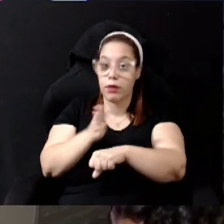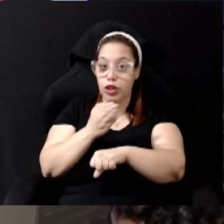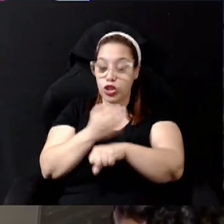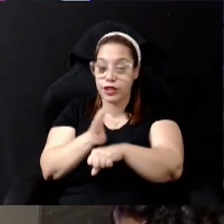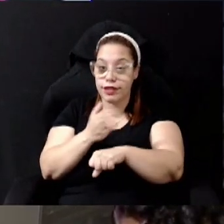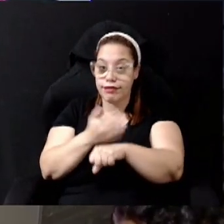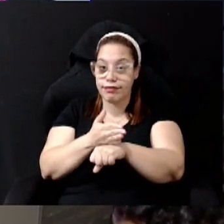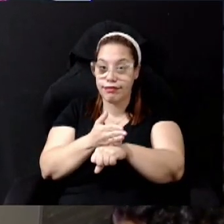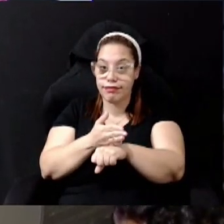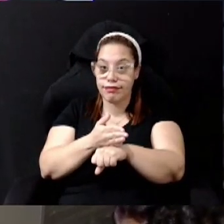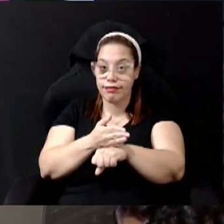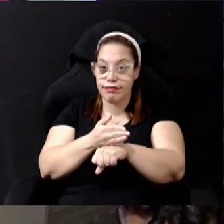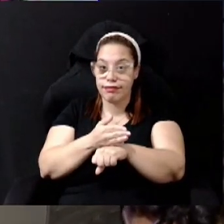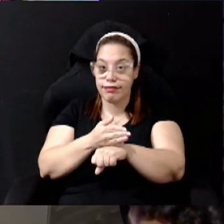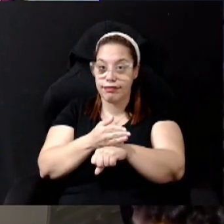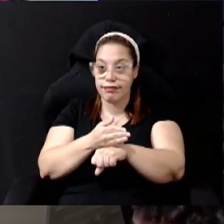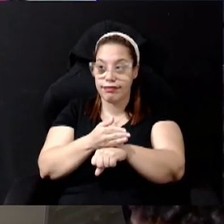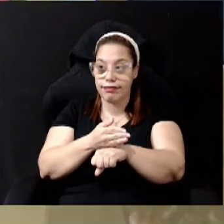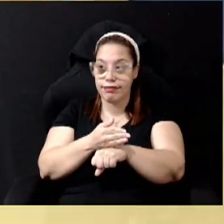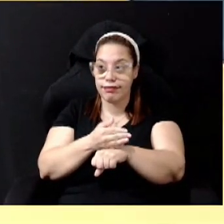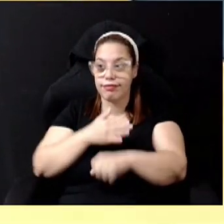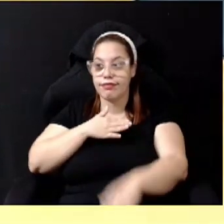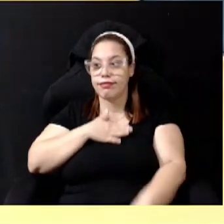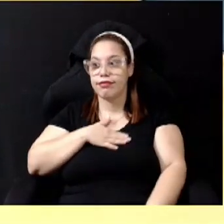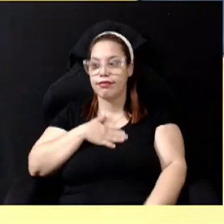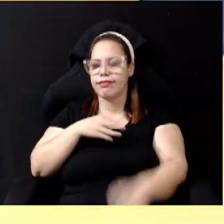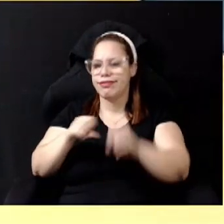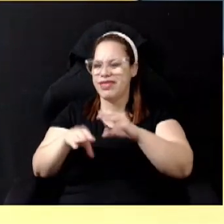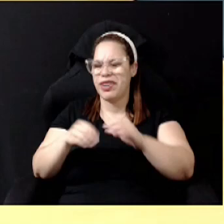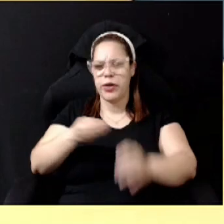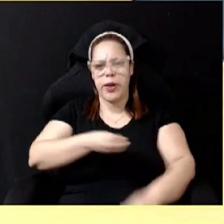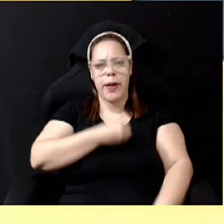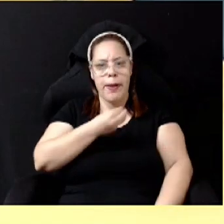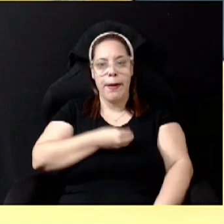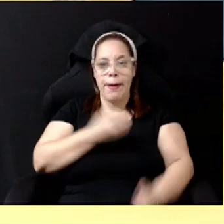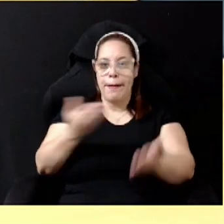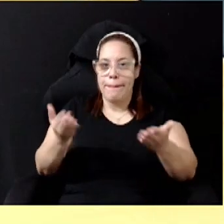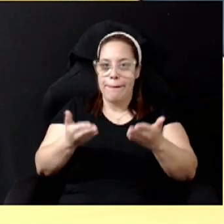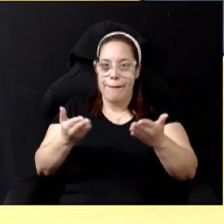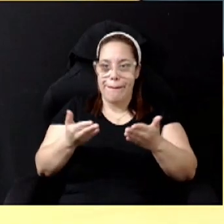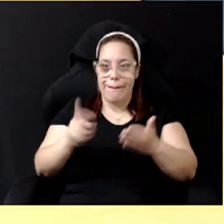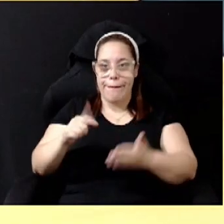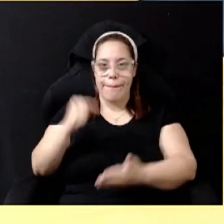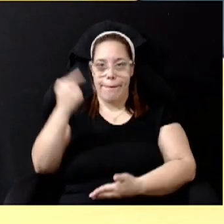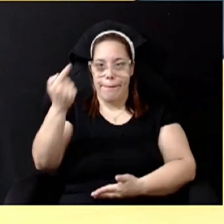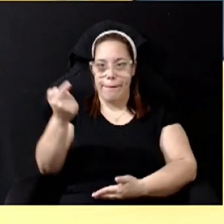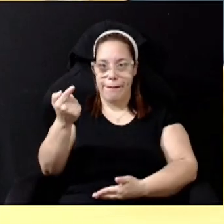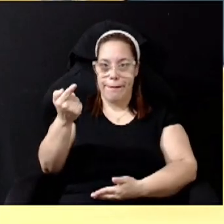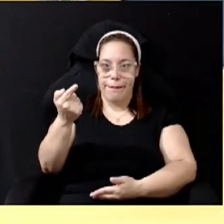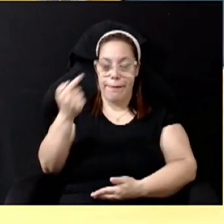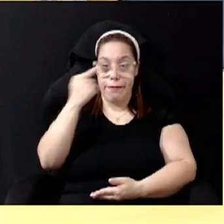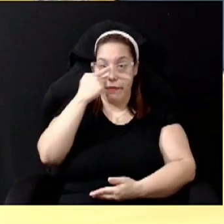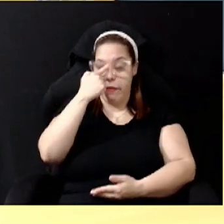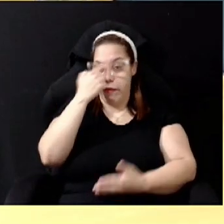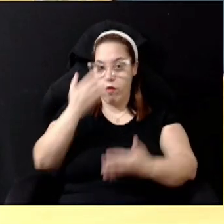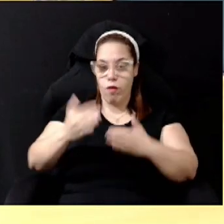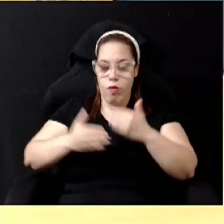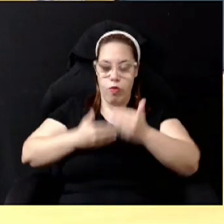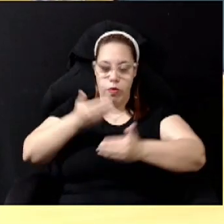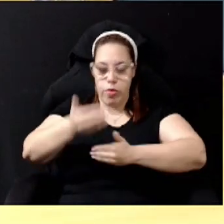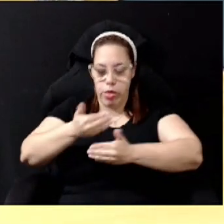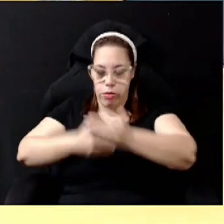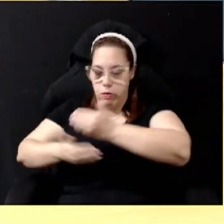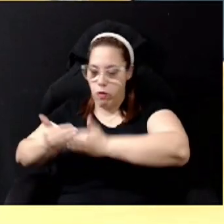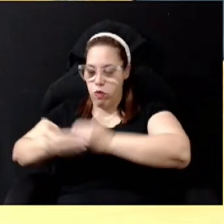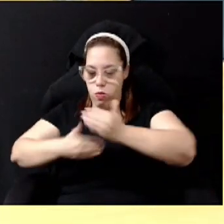Eu gosto, a educação é minha vida. Então, hoje, além de querer multiplicar esse negócio, estar